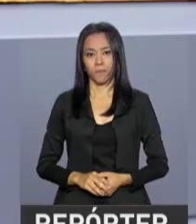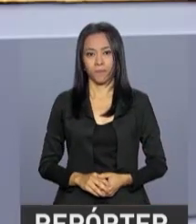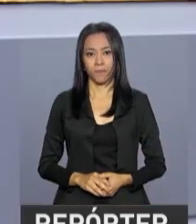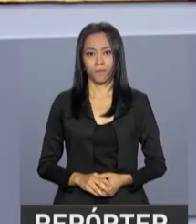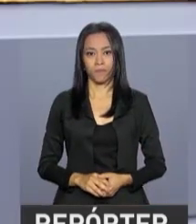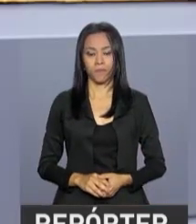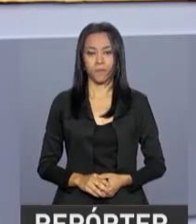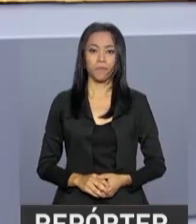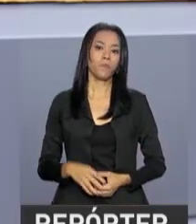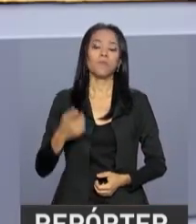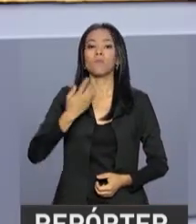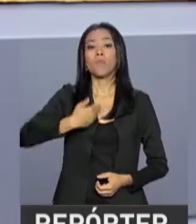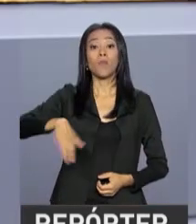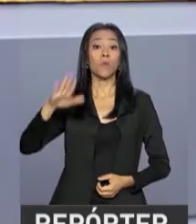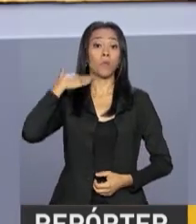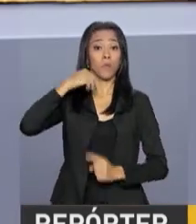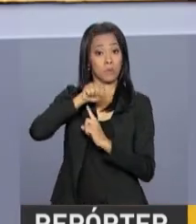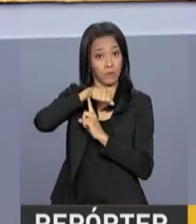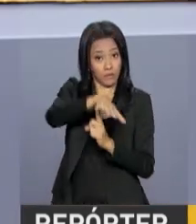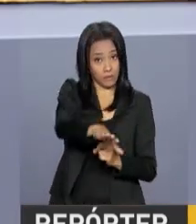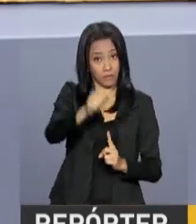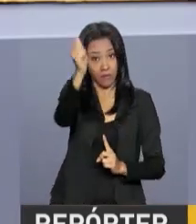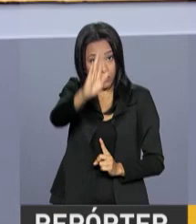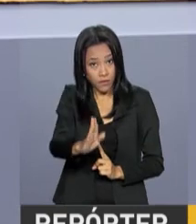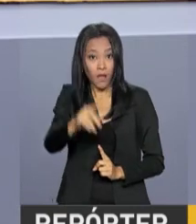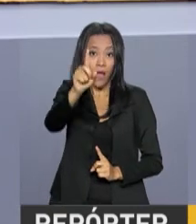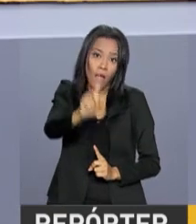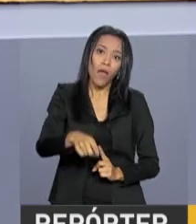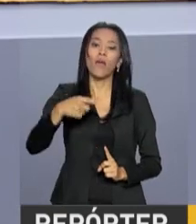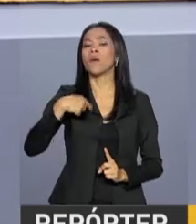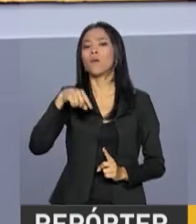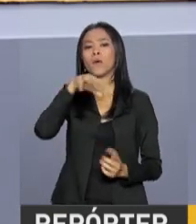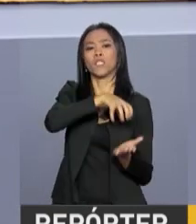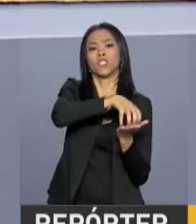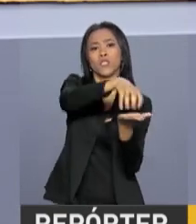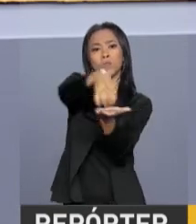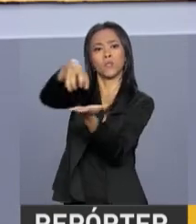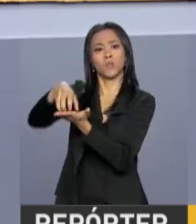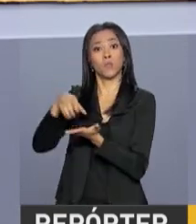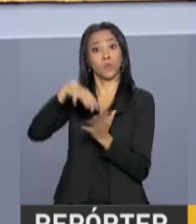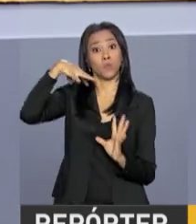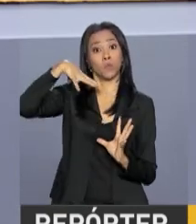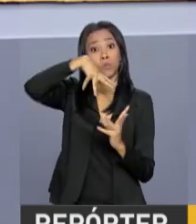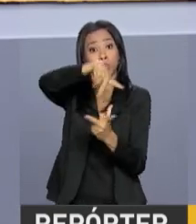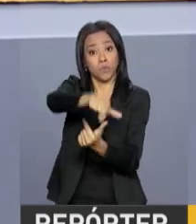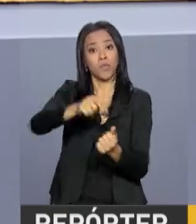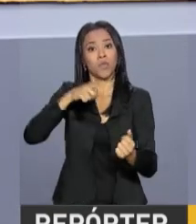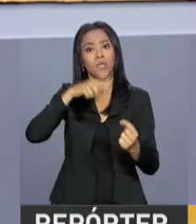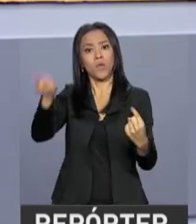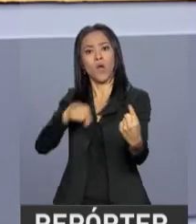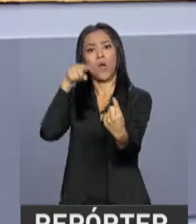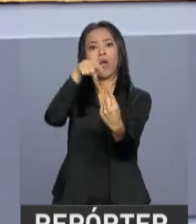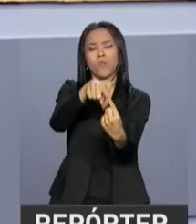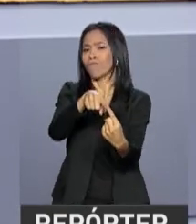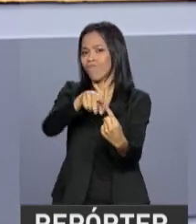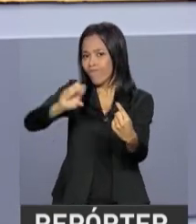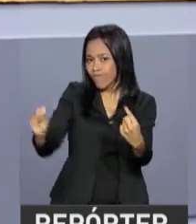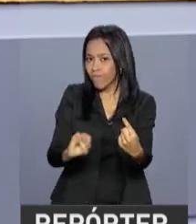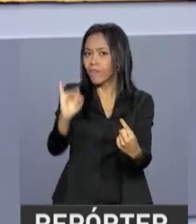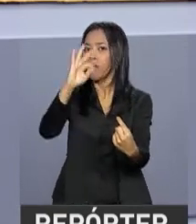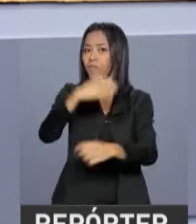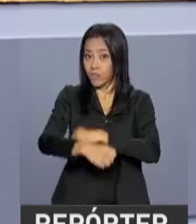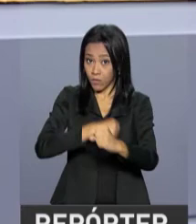o banco central do brasil está entre as instituições no mundo que fixa uma meta para a inflação do ano